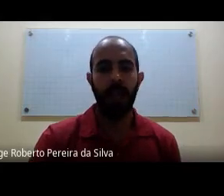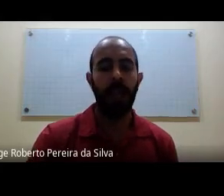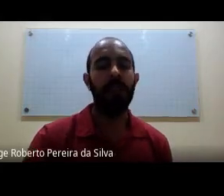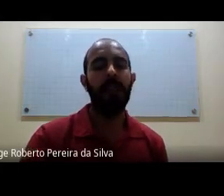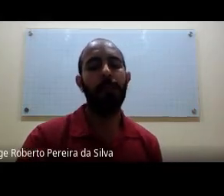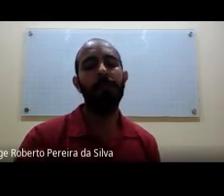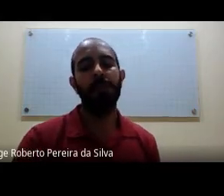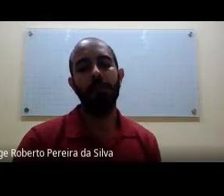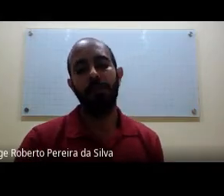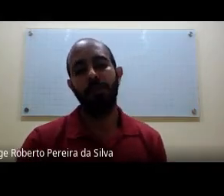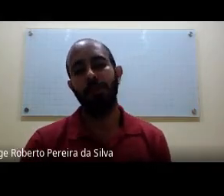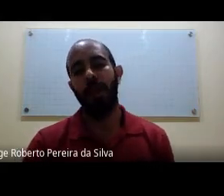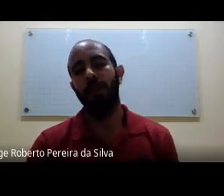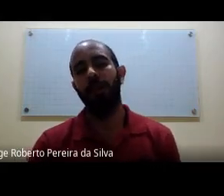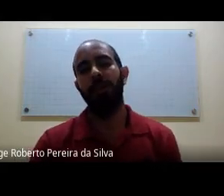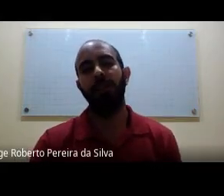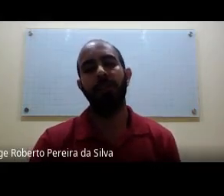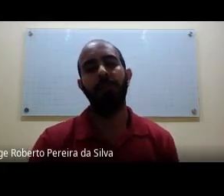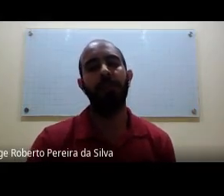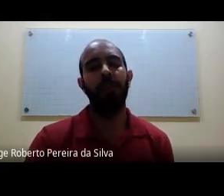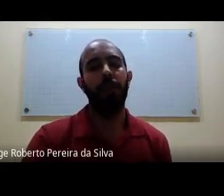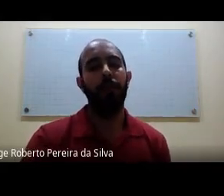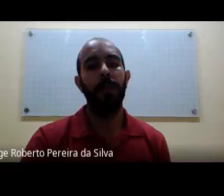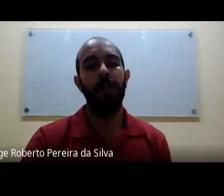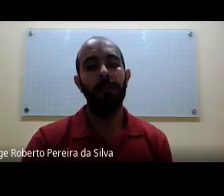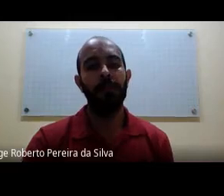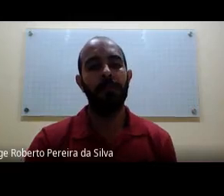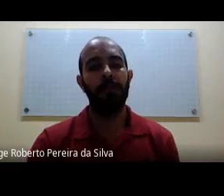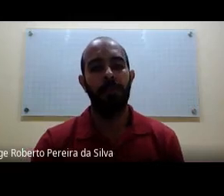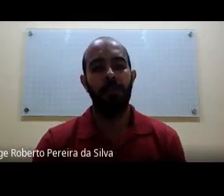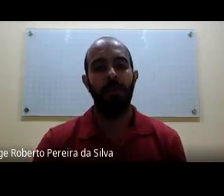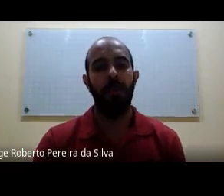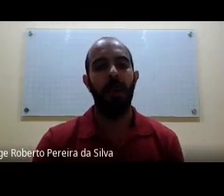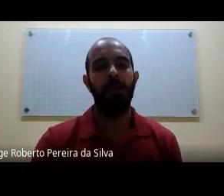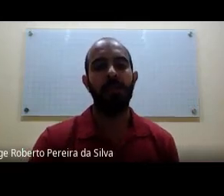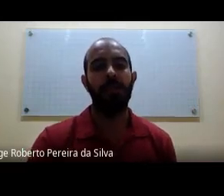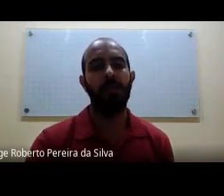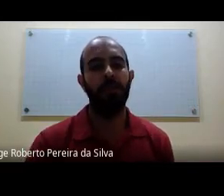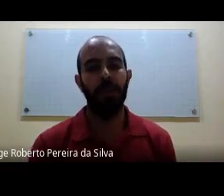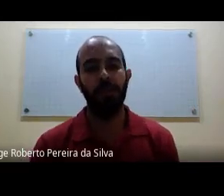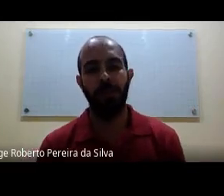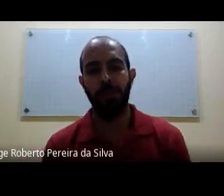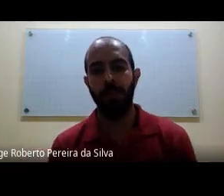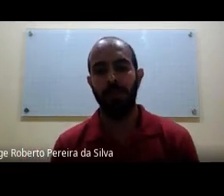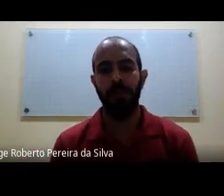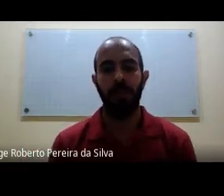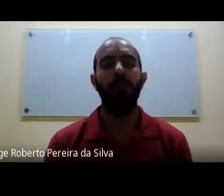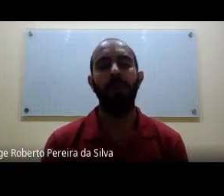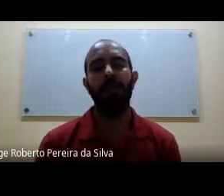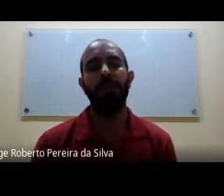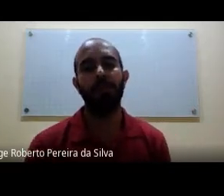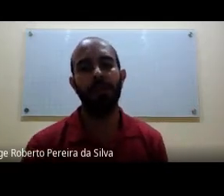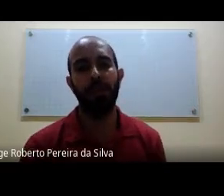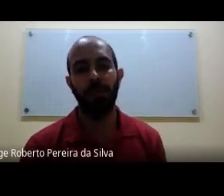F', ela vai estar apontando agora na direção de menos a direção do eixo Y positivo,